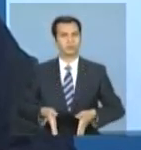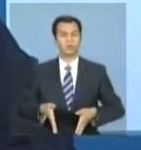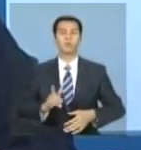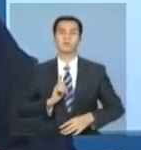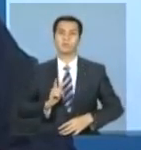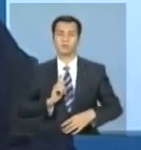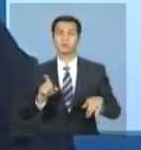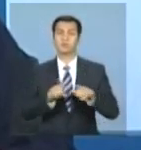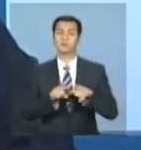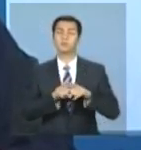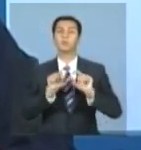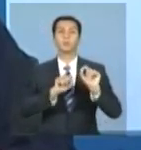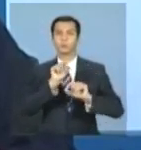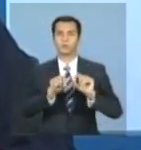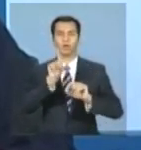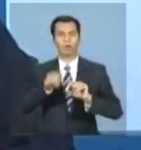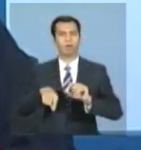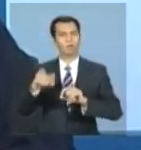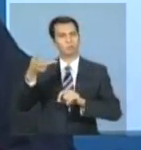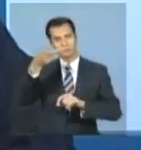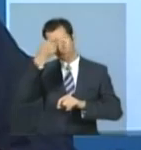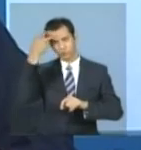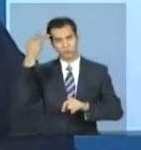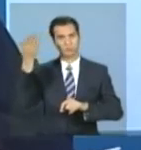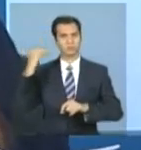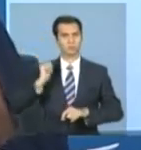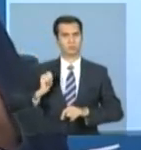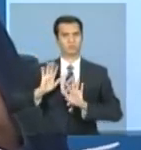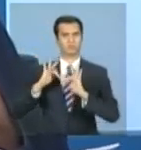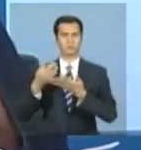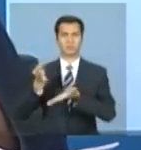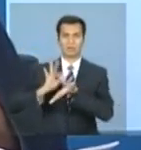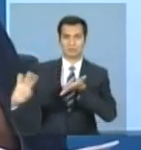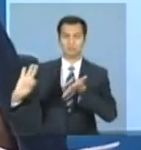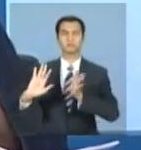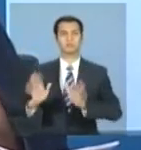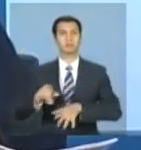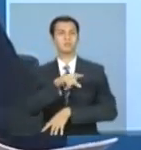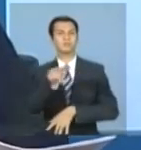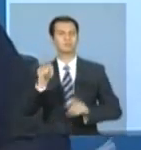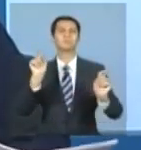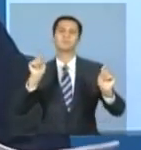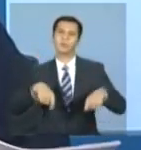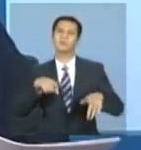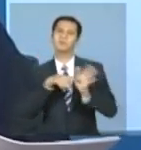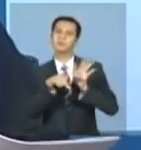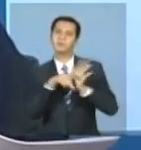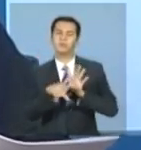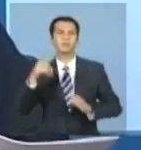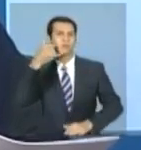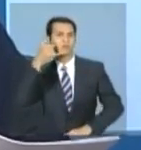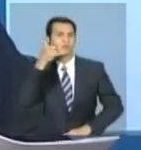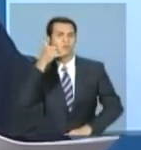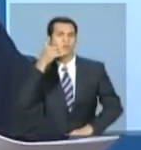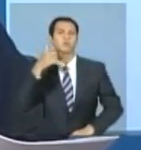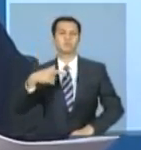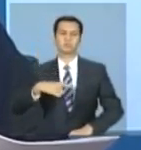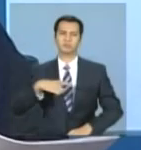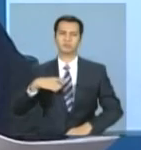quais a revisão dos cadastros de beneficiários do Bolsa Família. E você pode participar pelo telefone